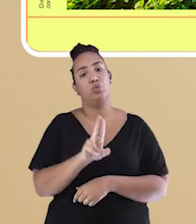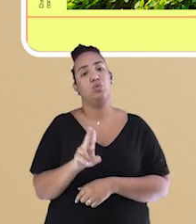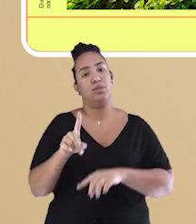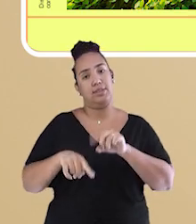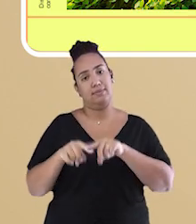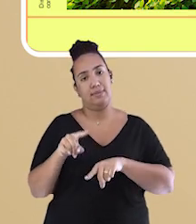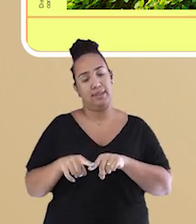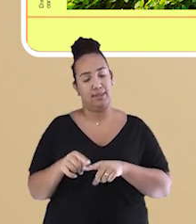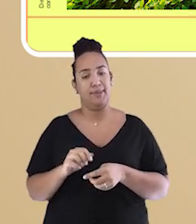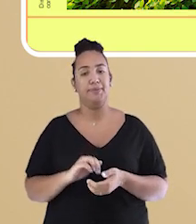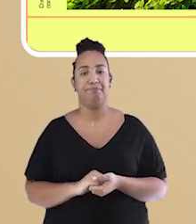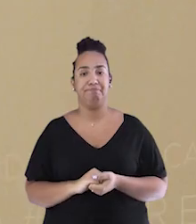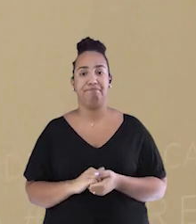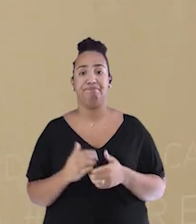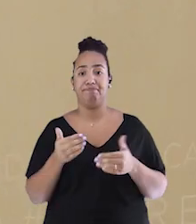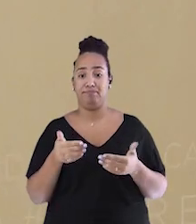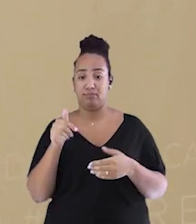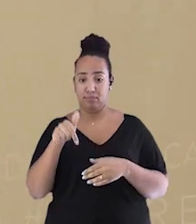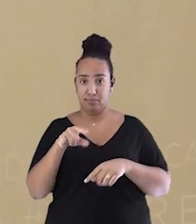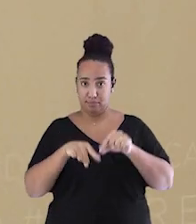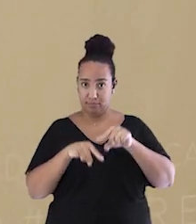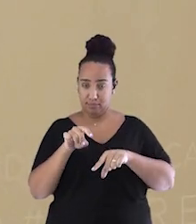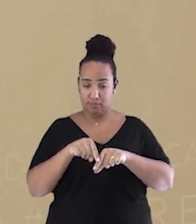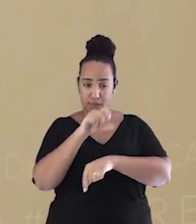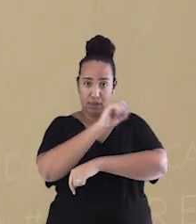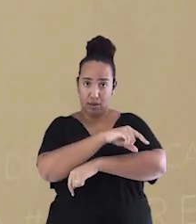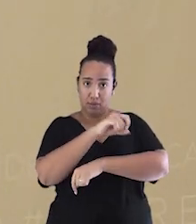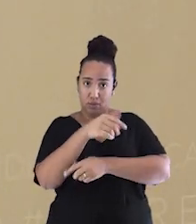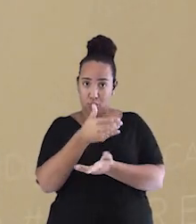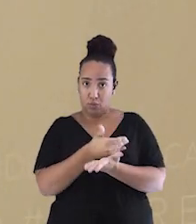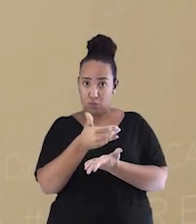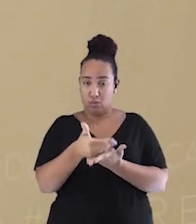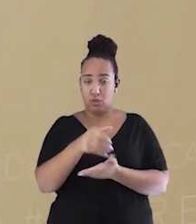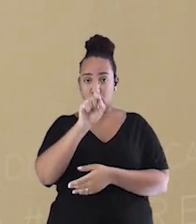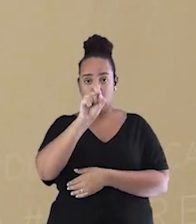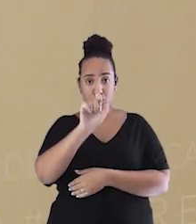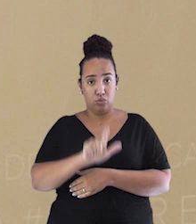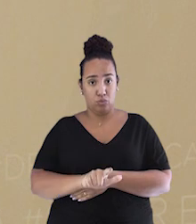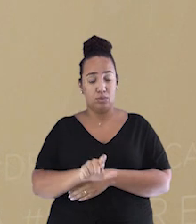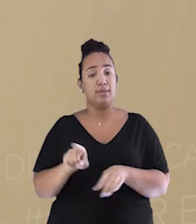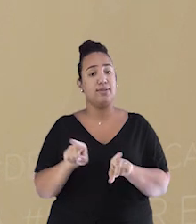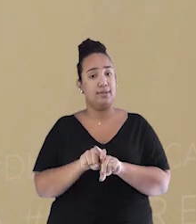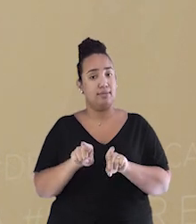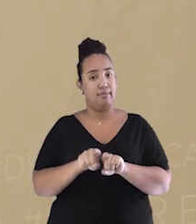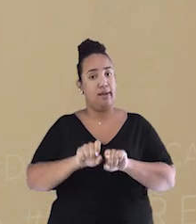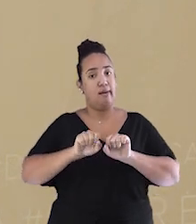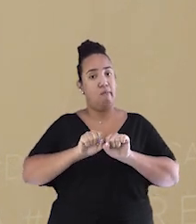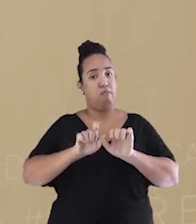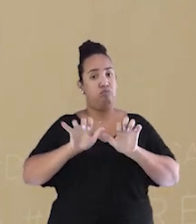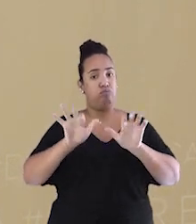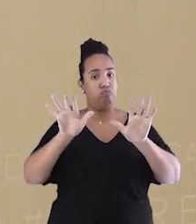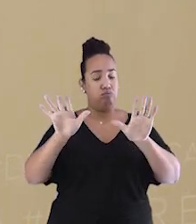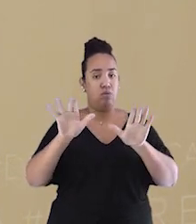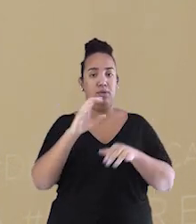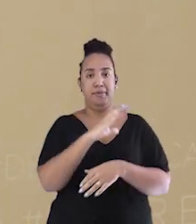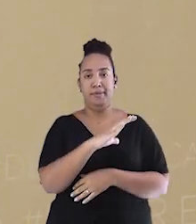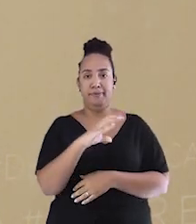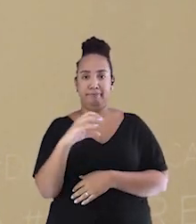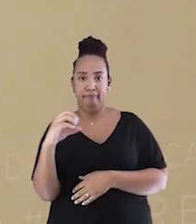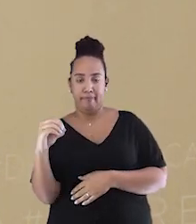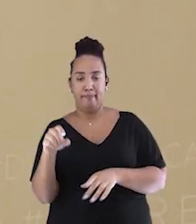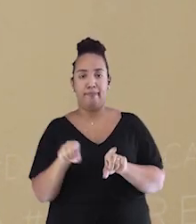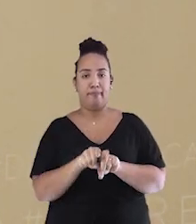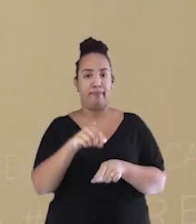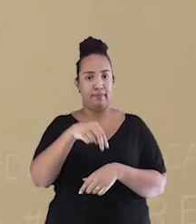ela. O cultivo desse alimento, que se iniciou no sul, se espalhou também pelas